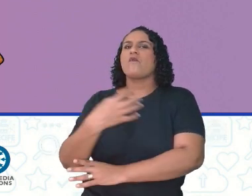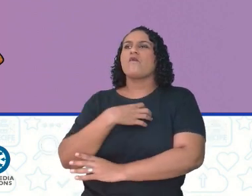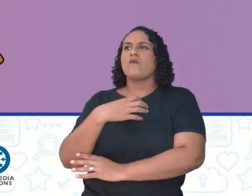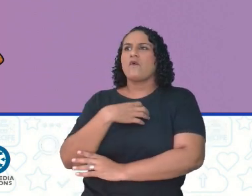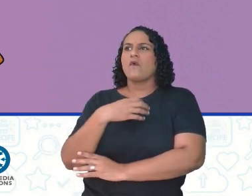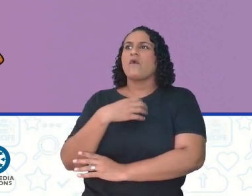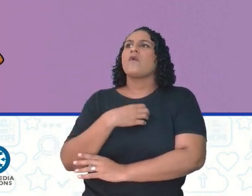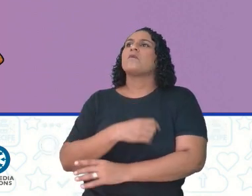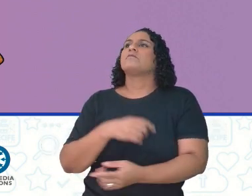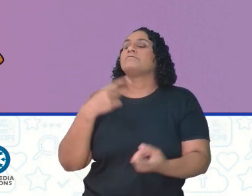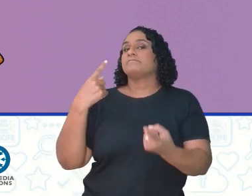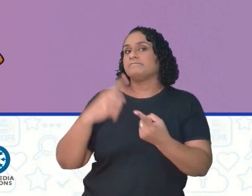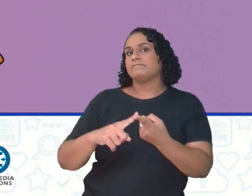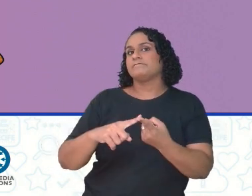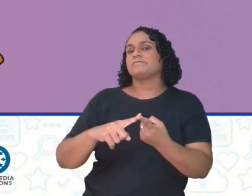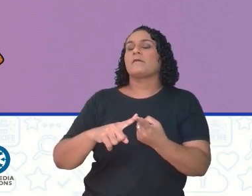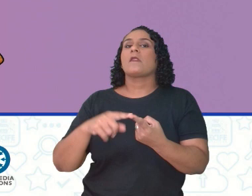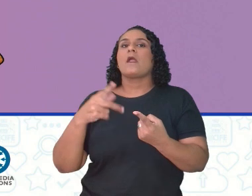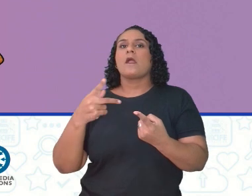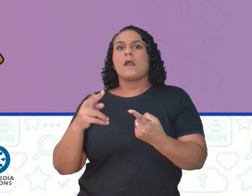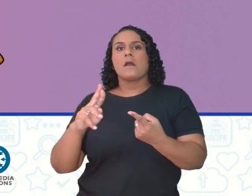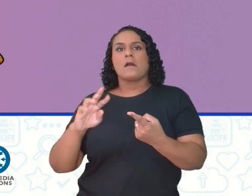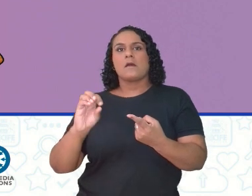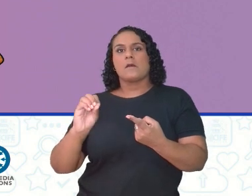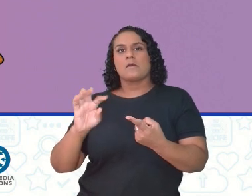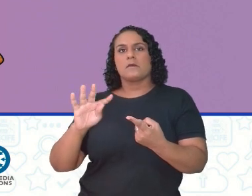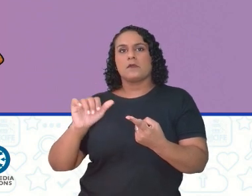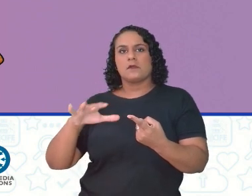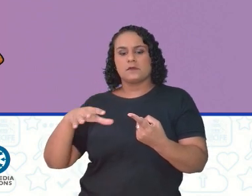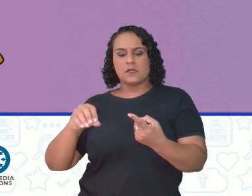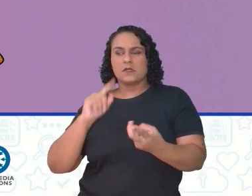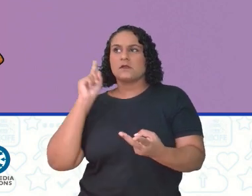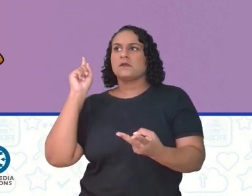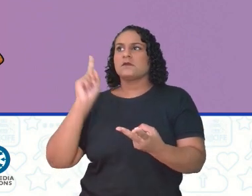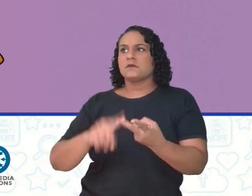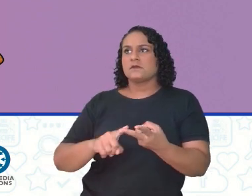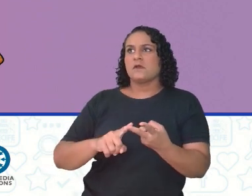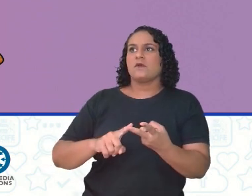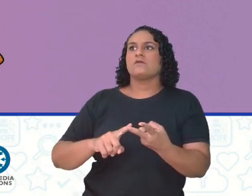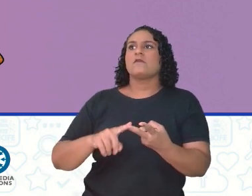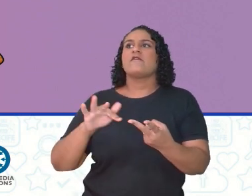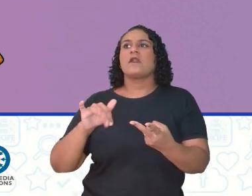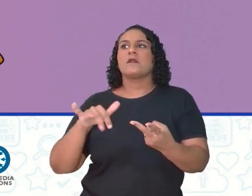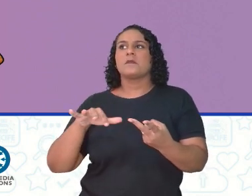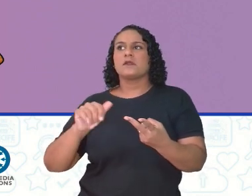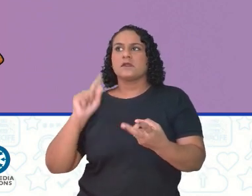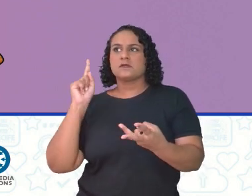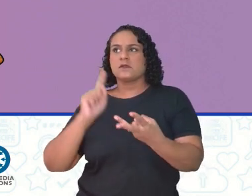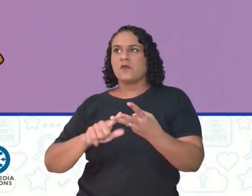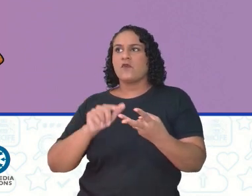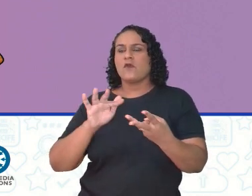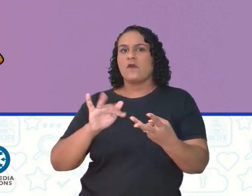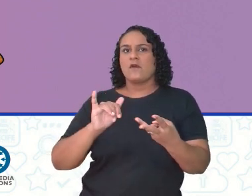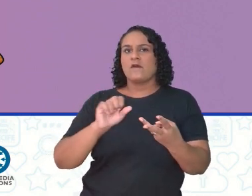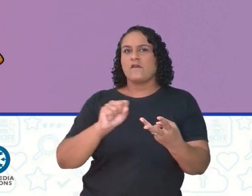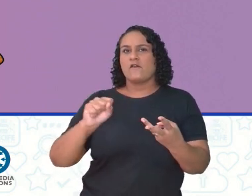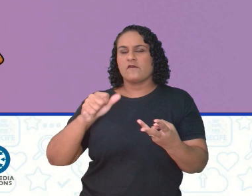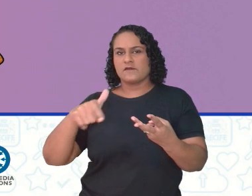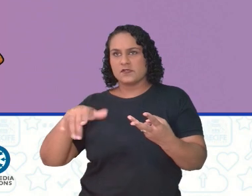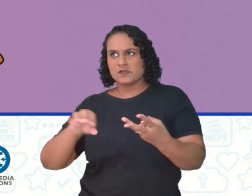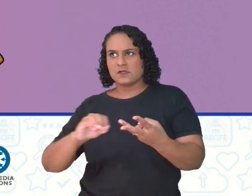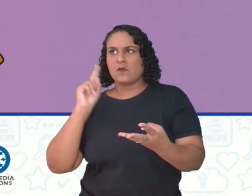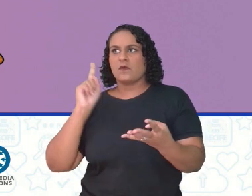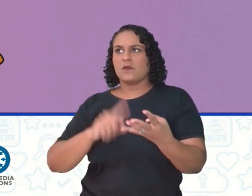Por brotação, por fragmentação, fissão binária e esporulação. Então, nós vimos aqui